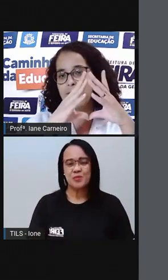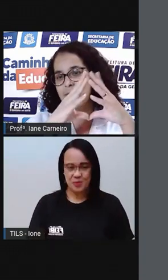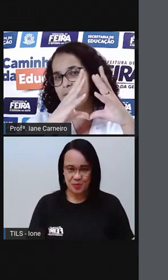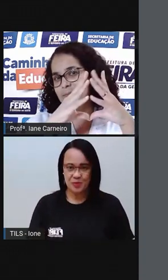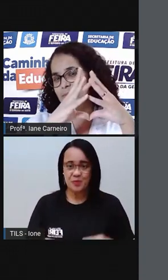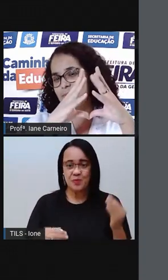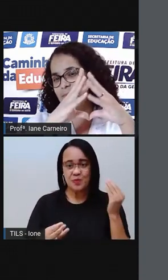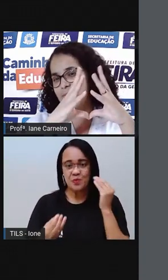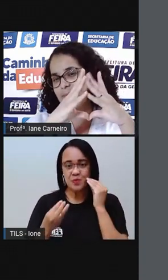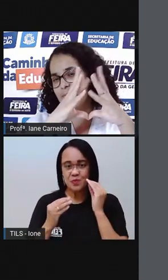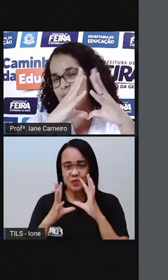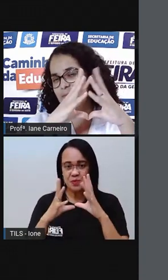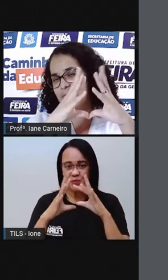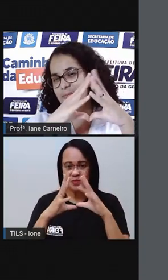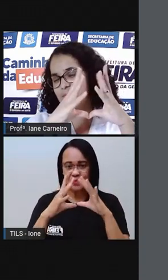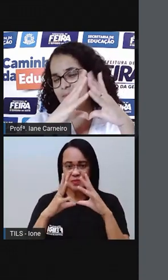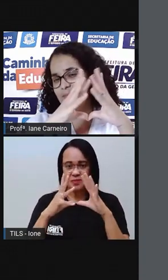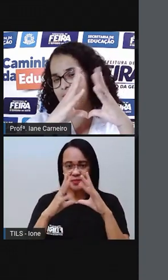Ó!